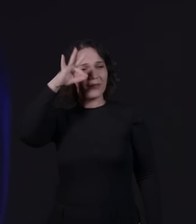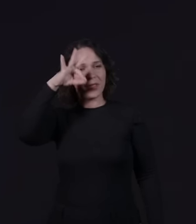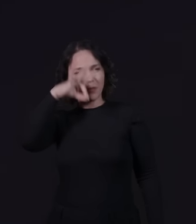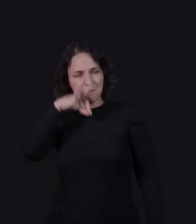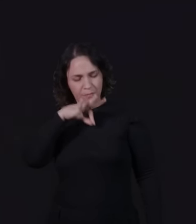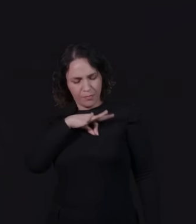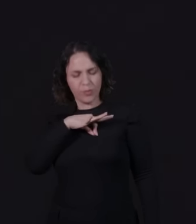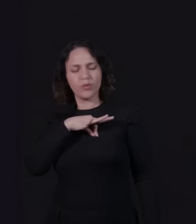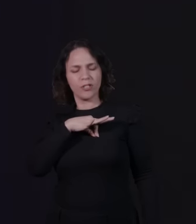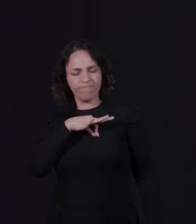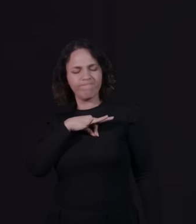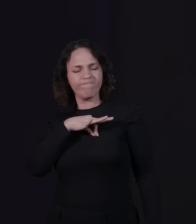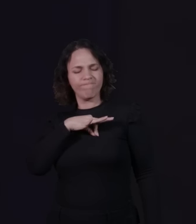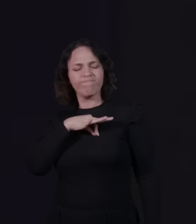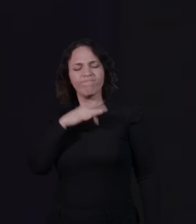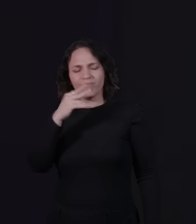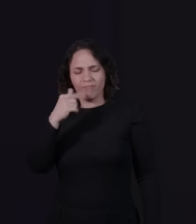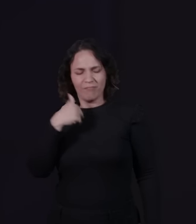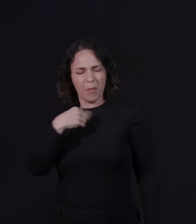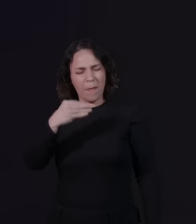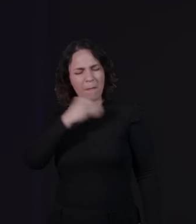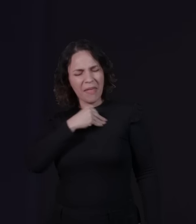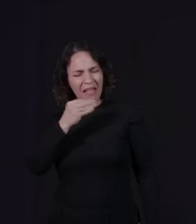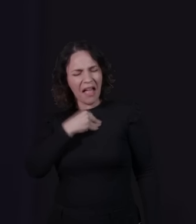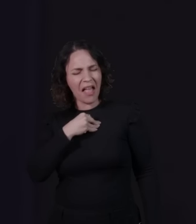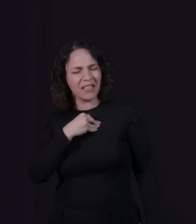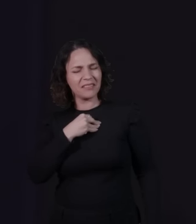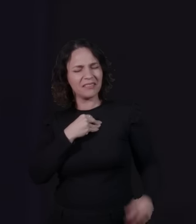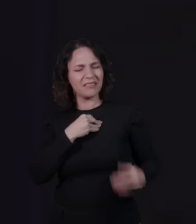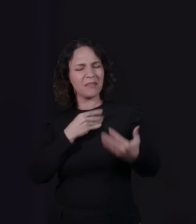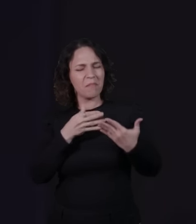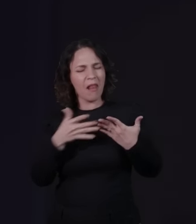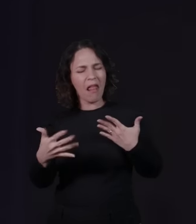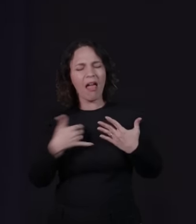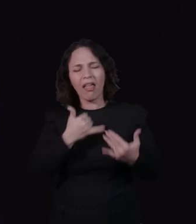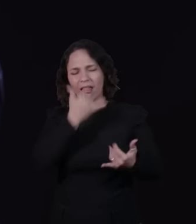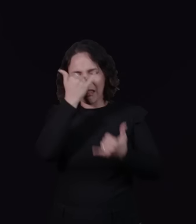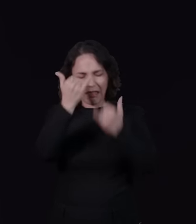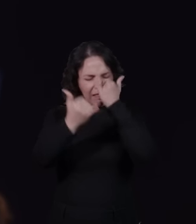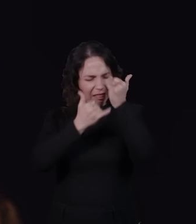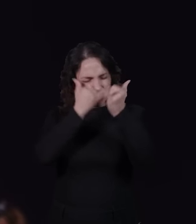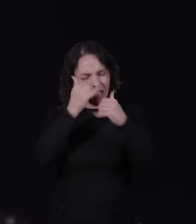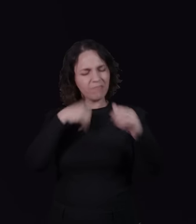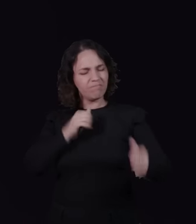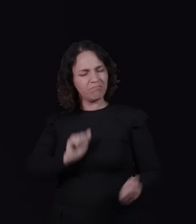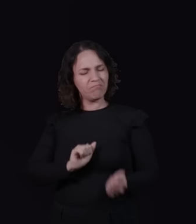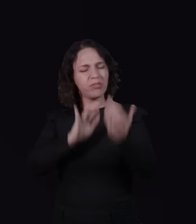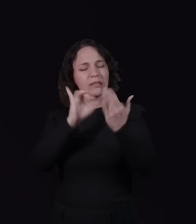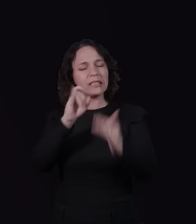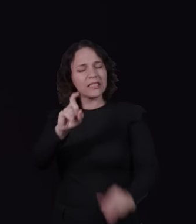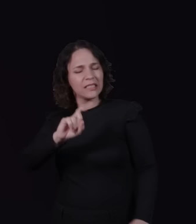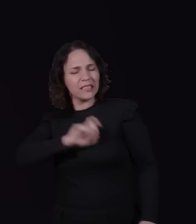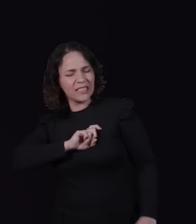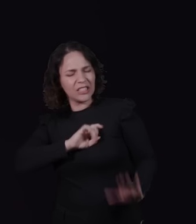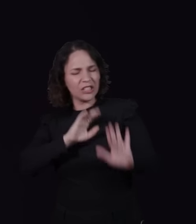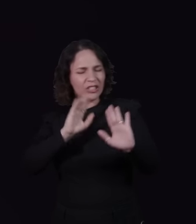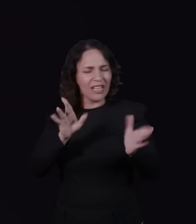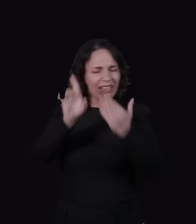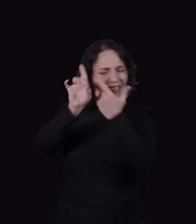nos confronte, ó Deus, dos nossos pecados, dos nossos enganos. Quando estivermos, ó Deus, esfriando contigo,